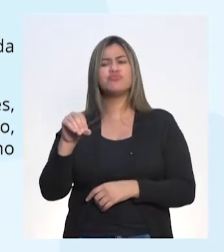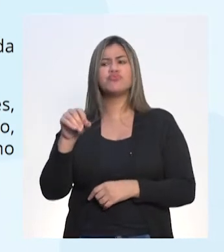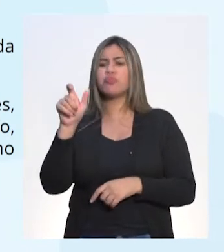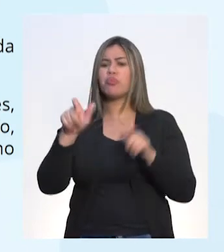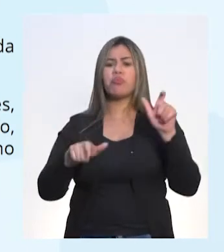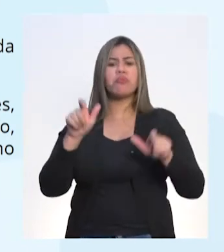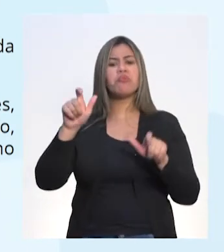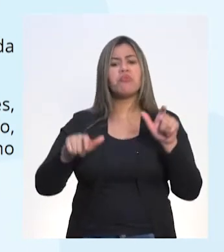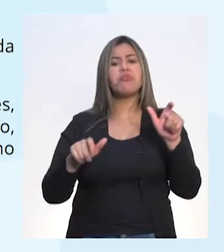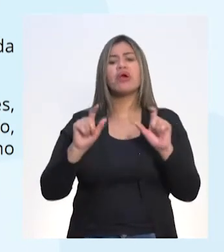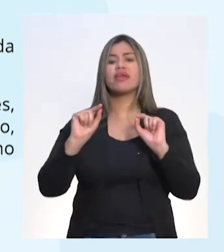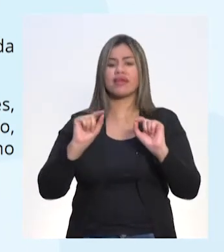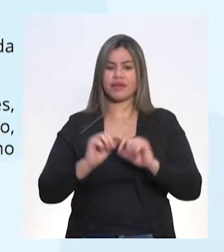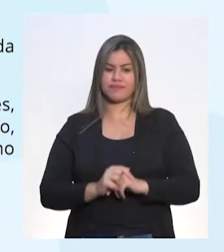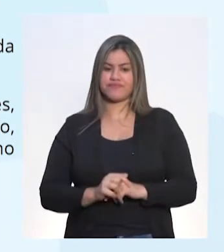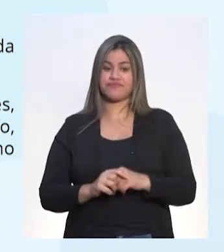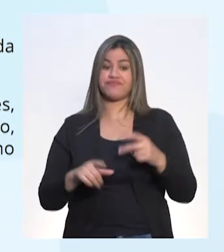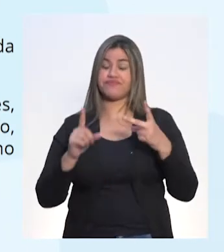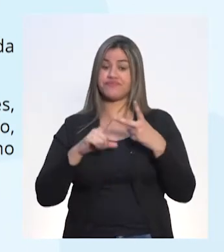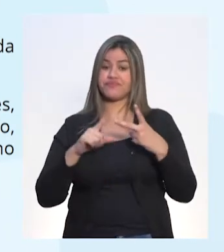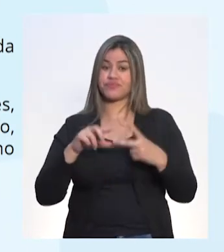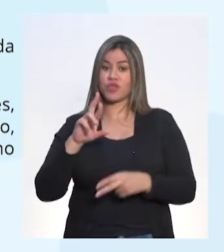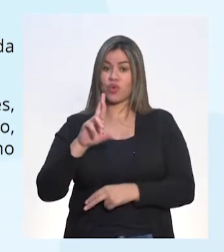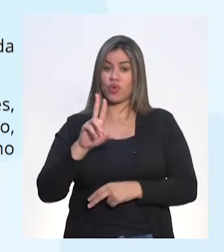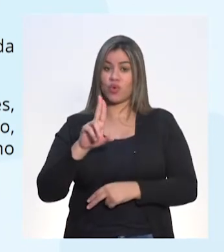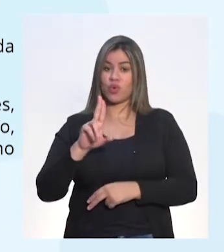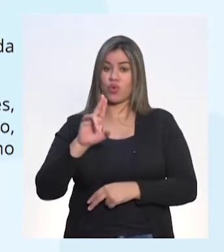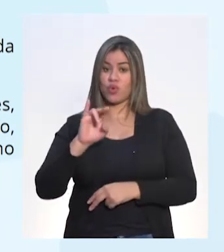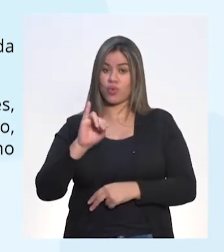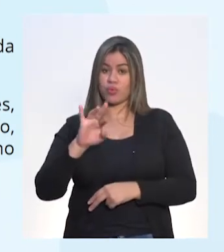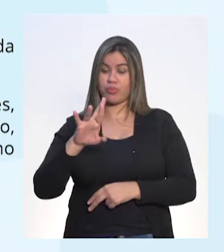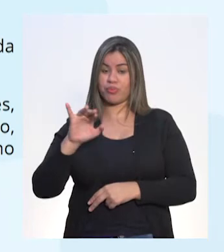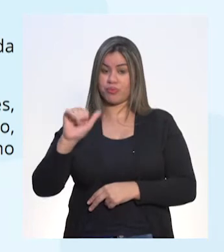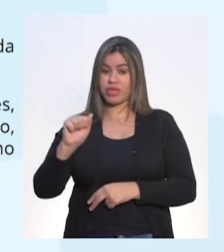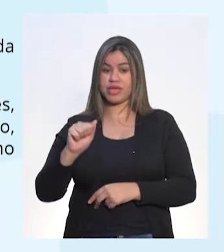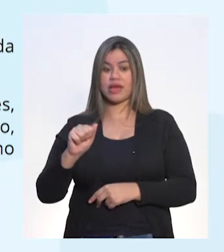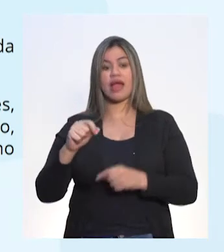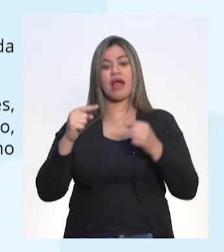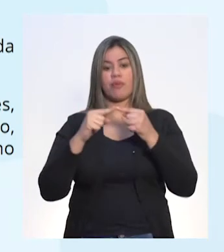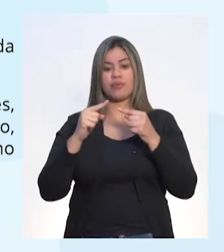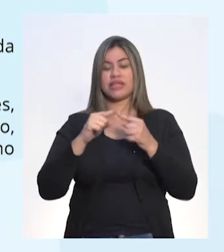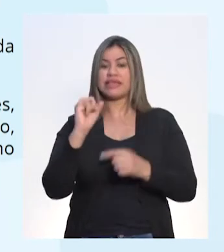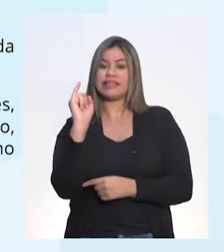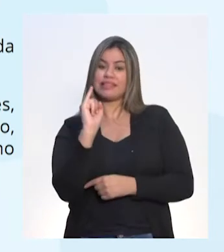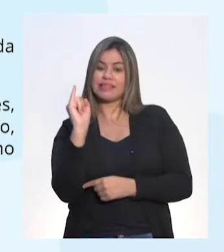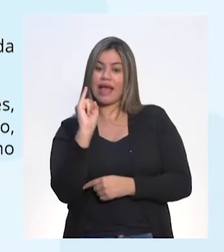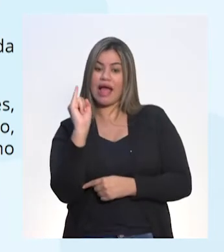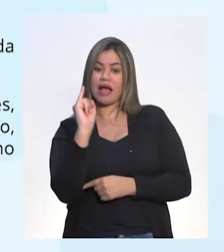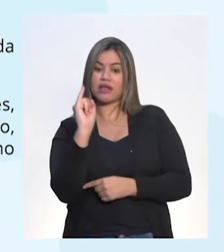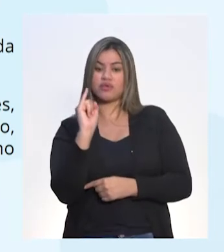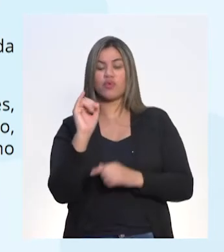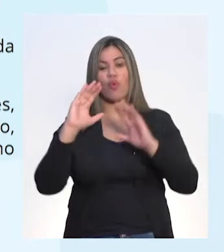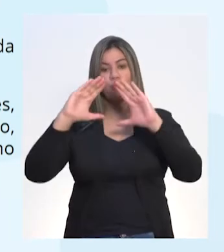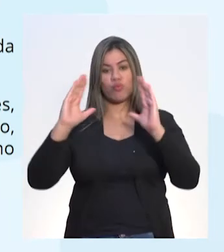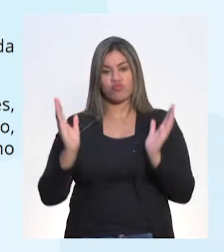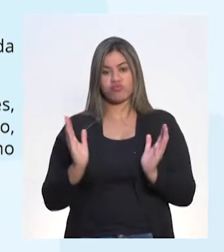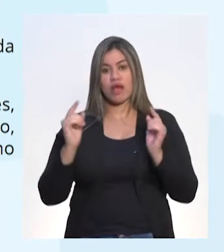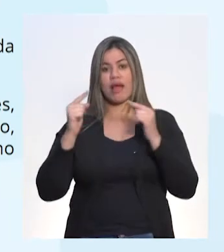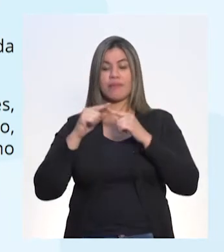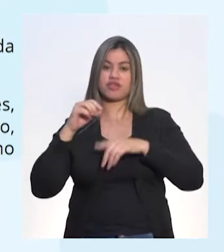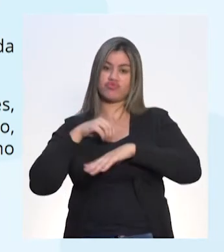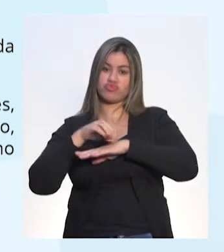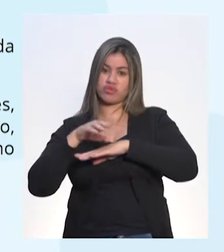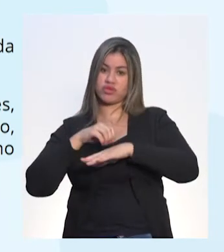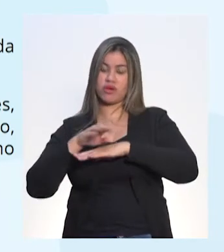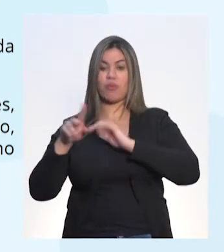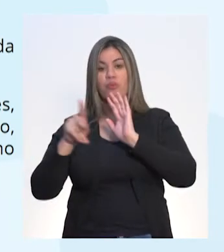a legenda. A rubrica, geralmente grafadas em itálico ou entre parênteses, indica sugestões ou determinações